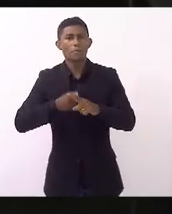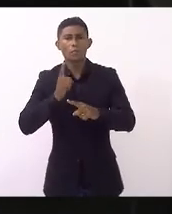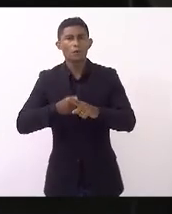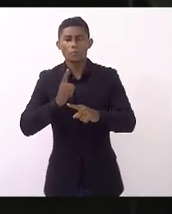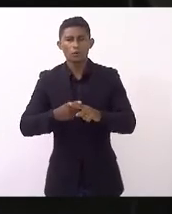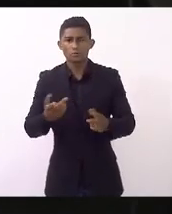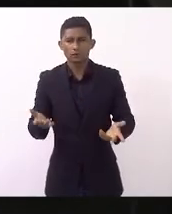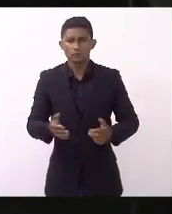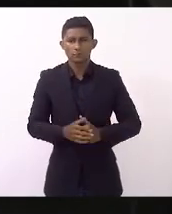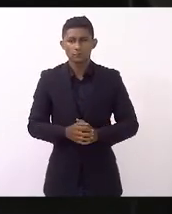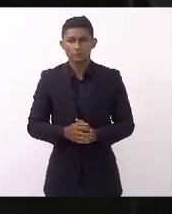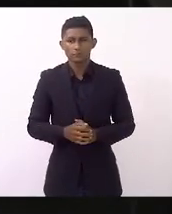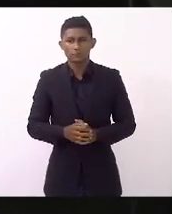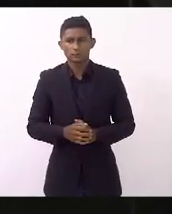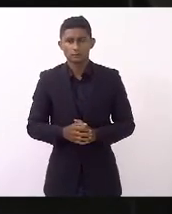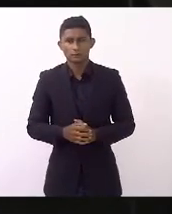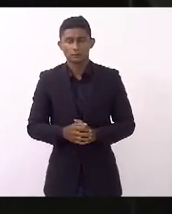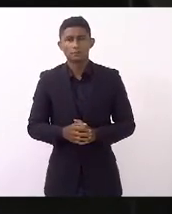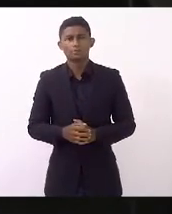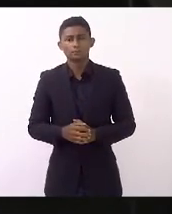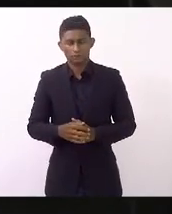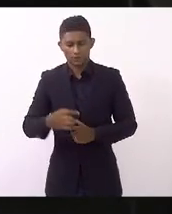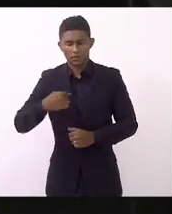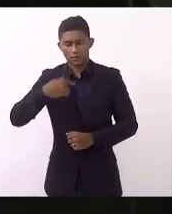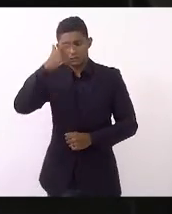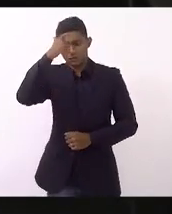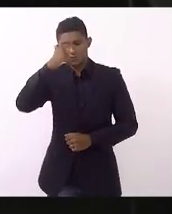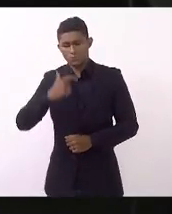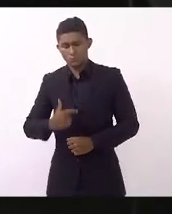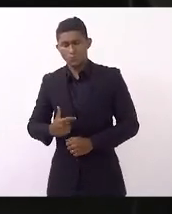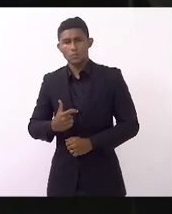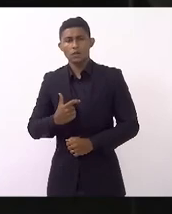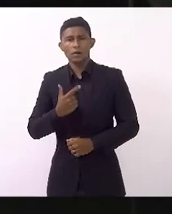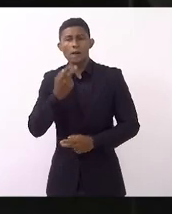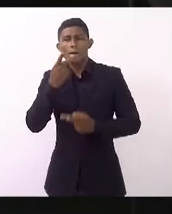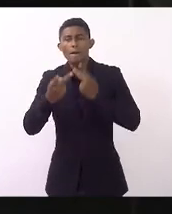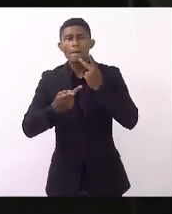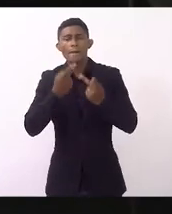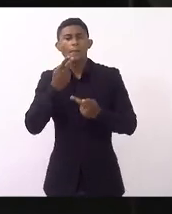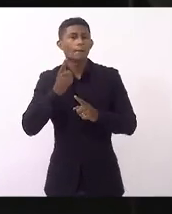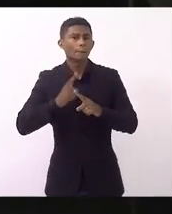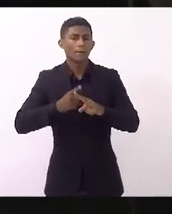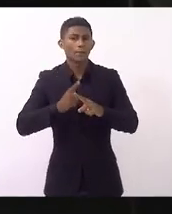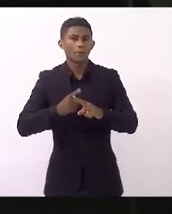Sim, eu estou fazendo a minha defesa, presidenta, porque